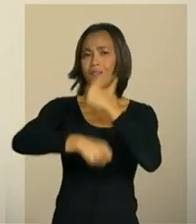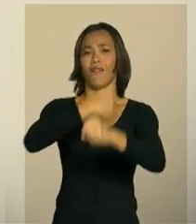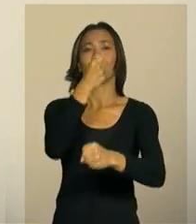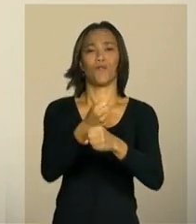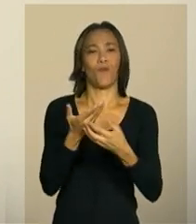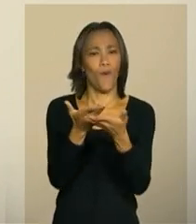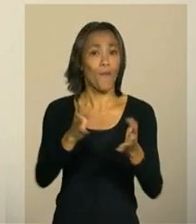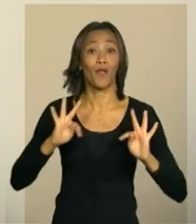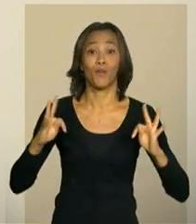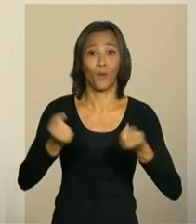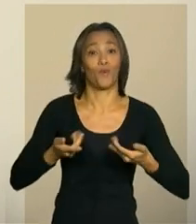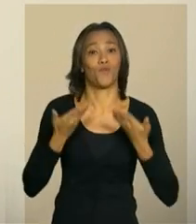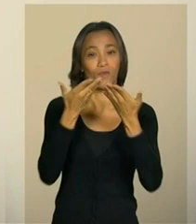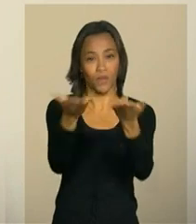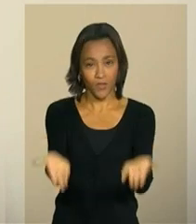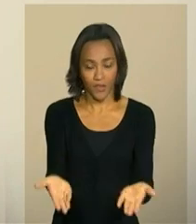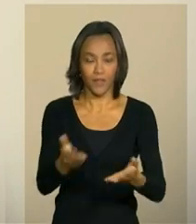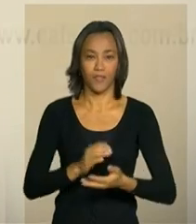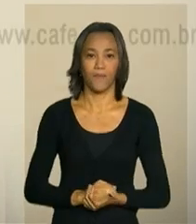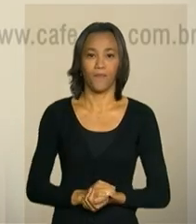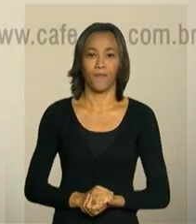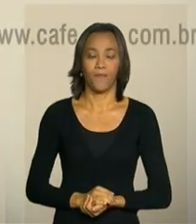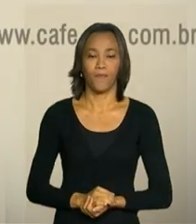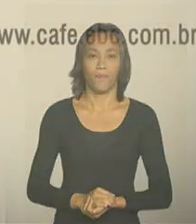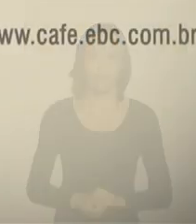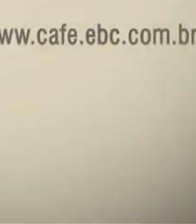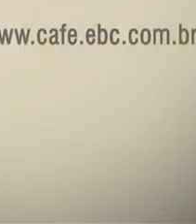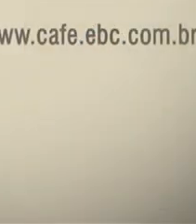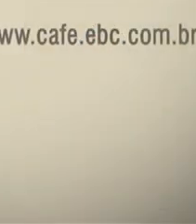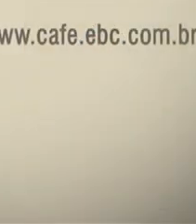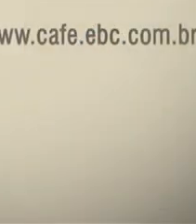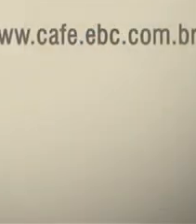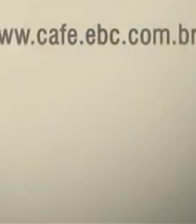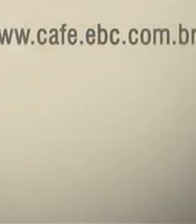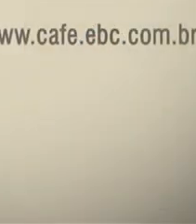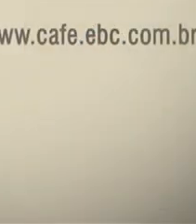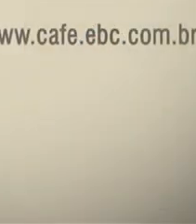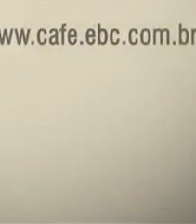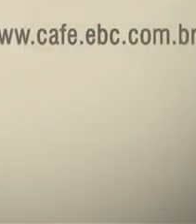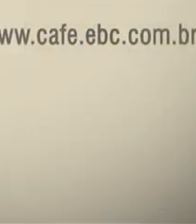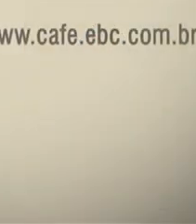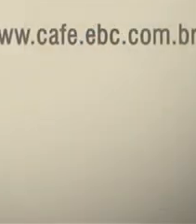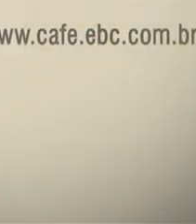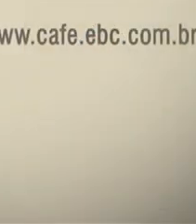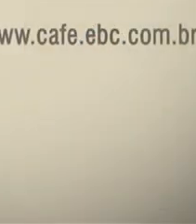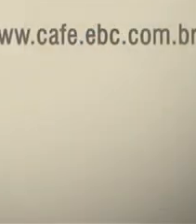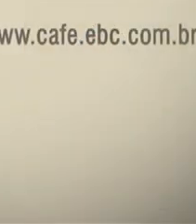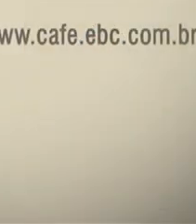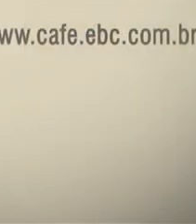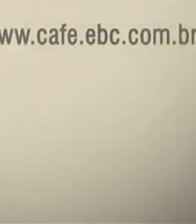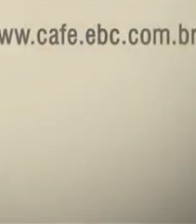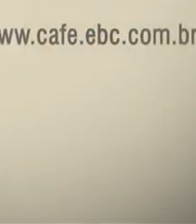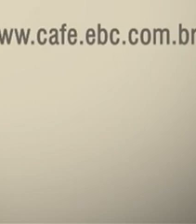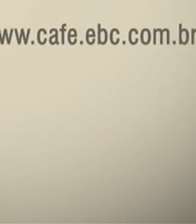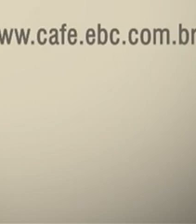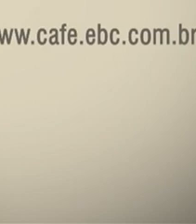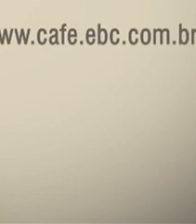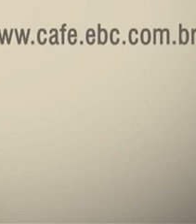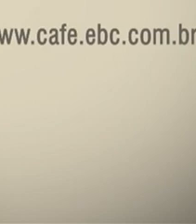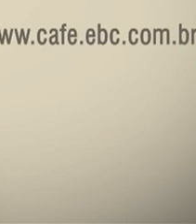novo para todos vocês você que nos ouve pode acessar o café com a Presidenta na internet o endereço é